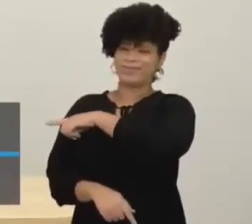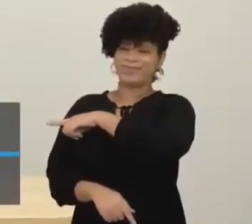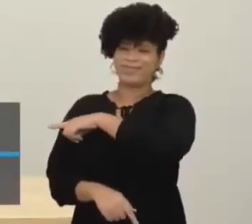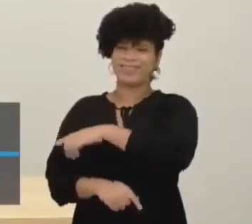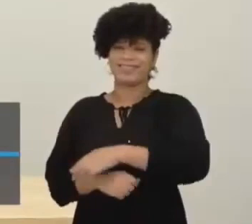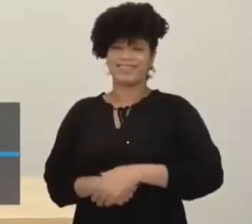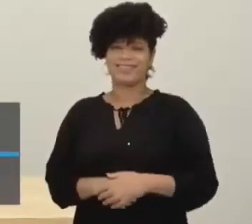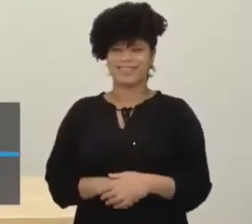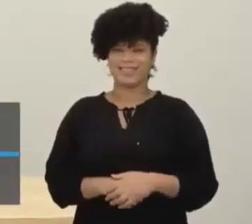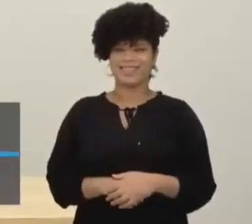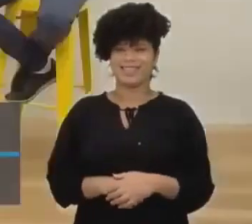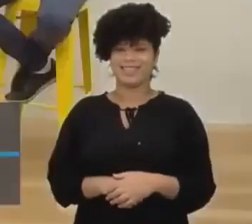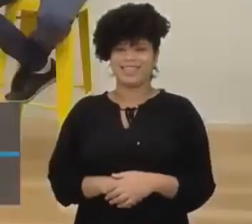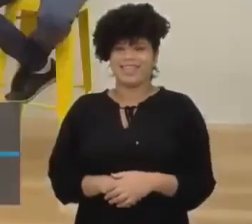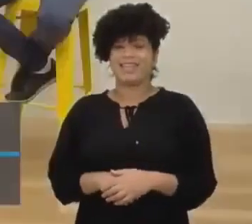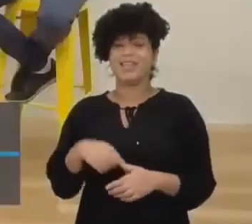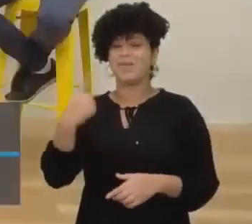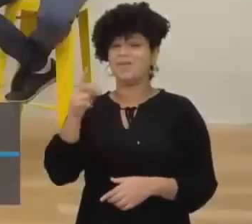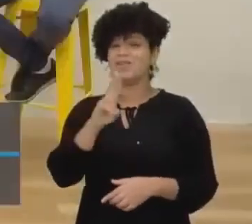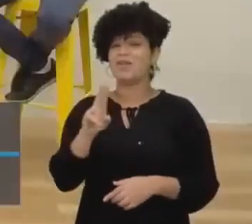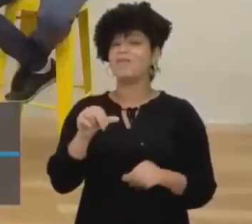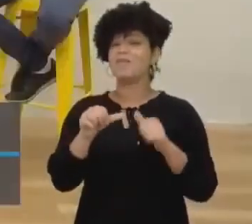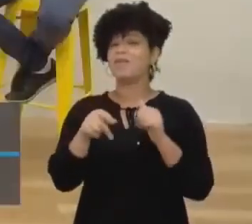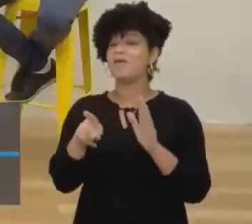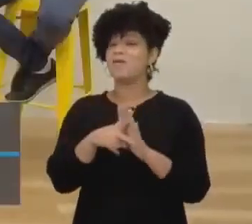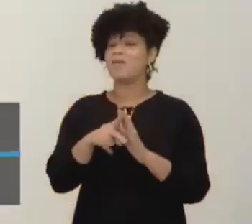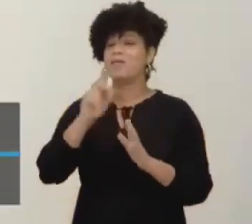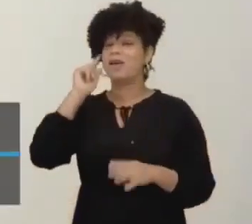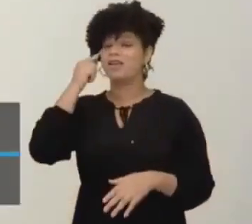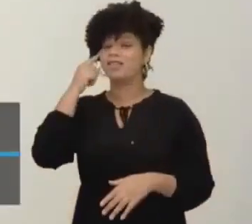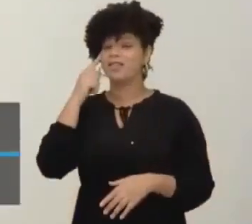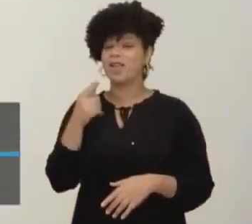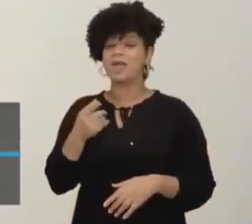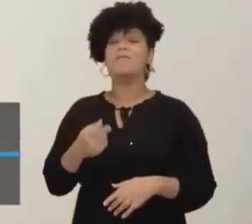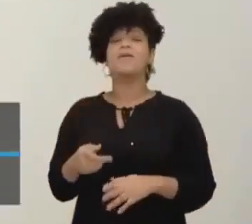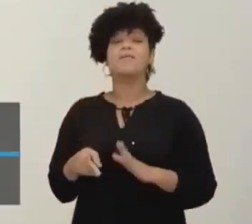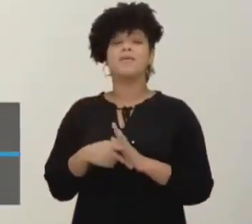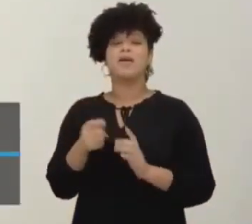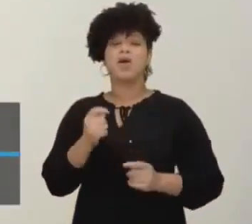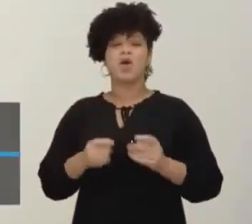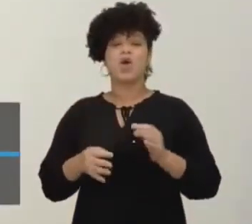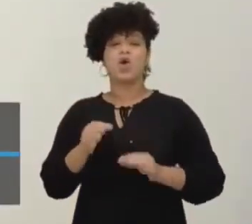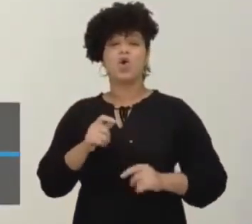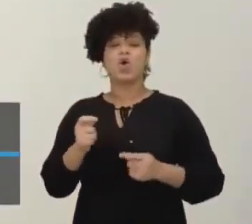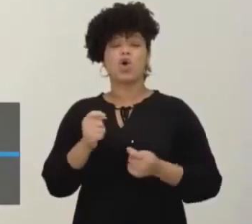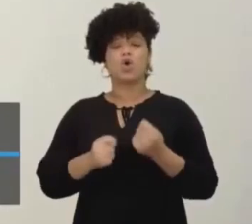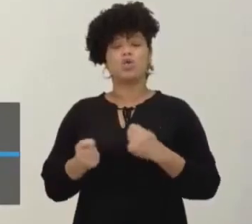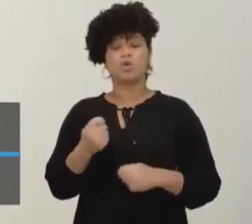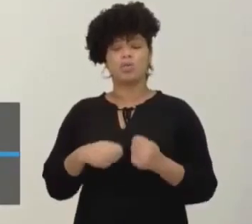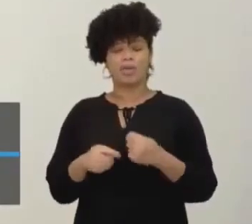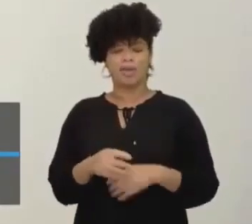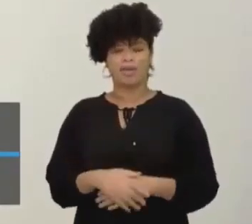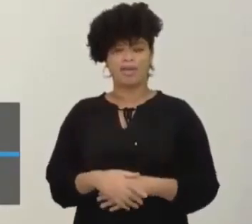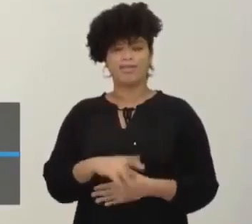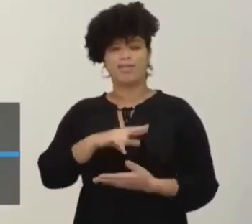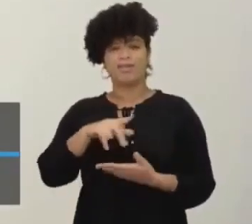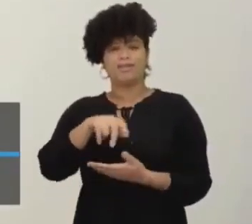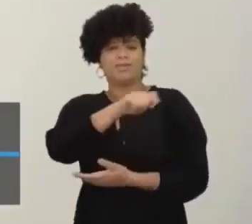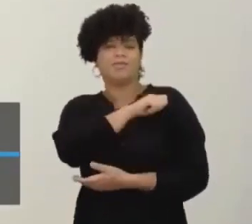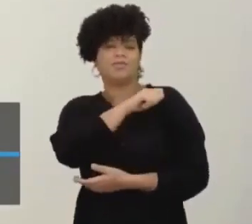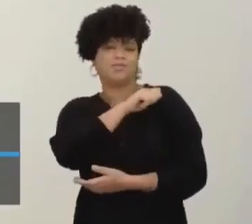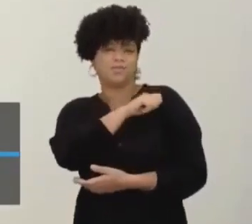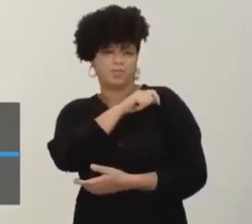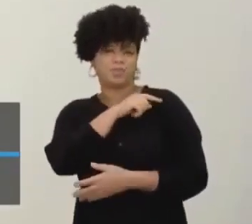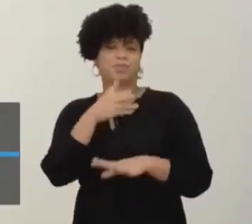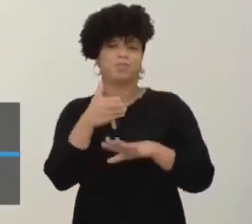física Econômica aí pessoal Aqui também falando com a gente a Ana Clara que a gente aqui ele da